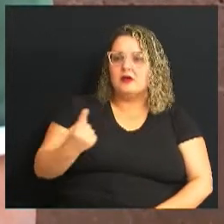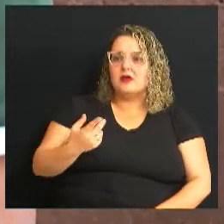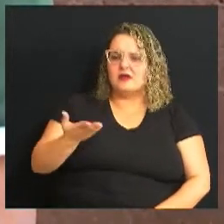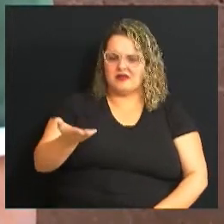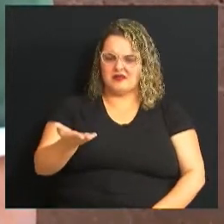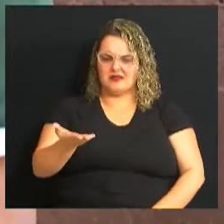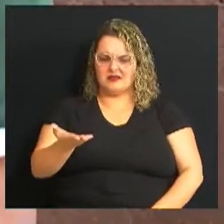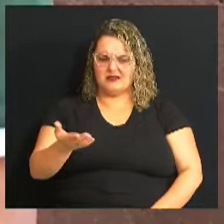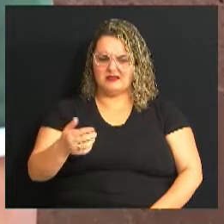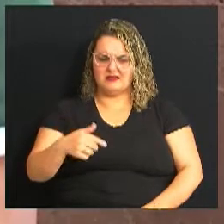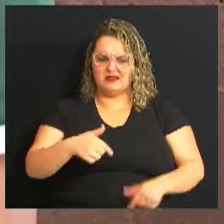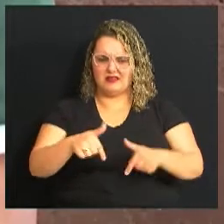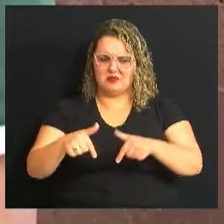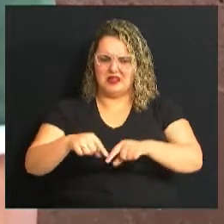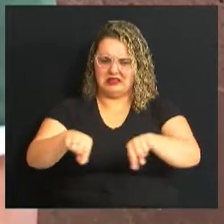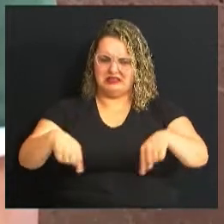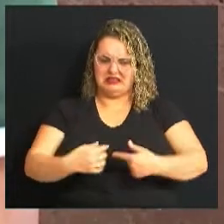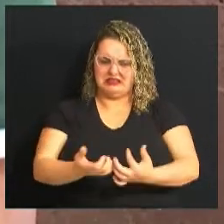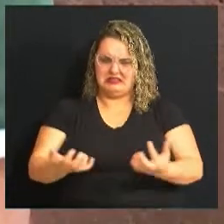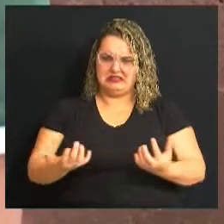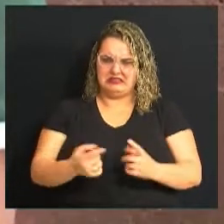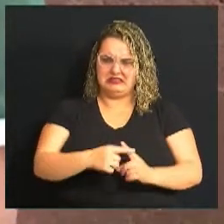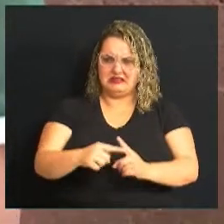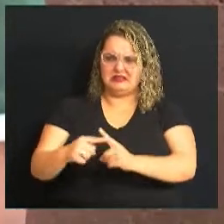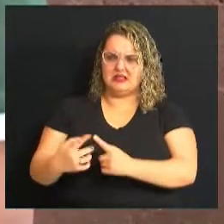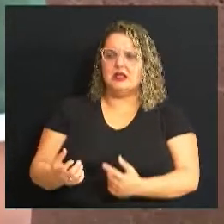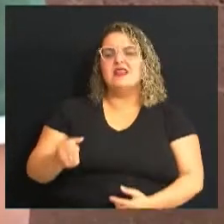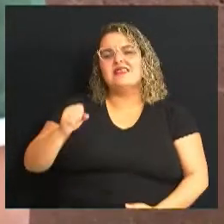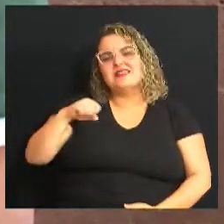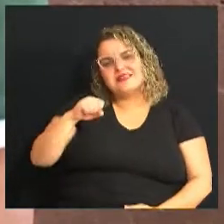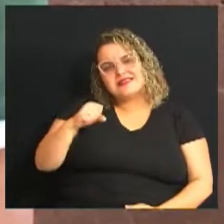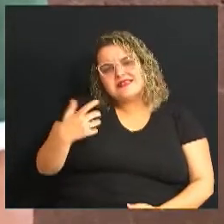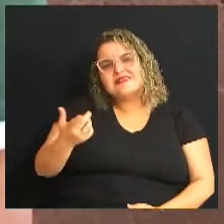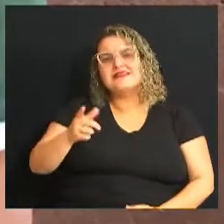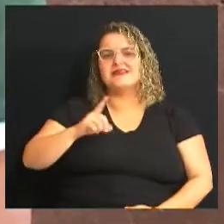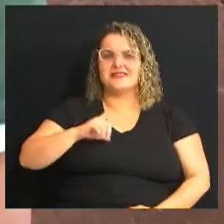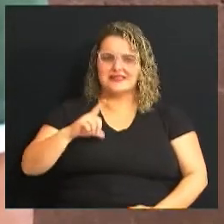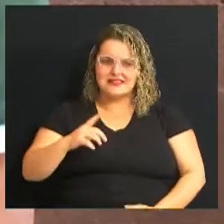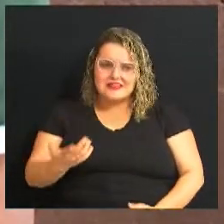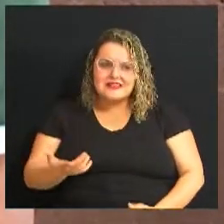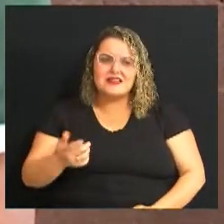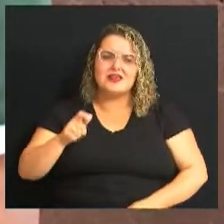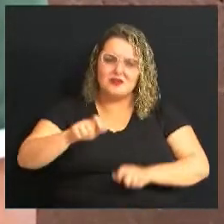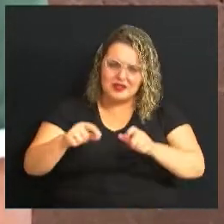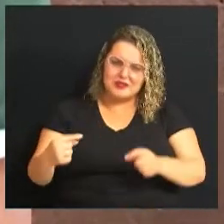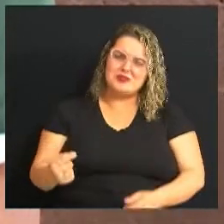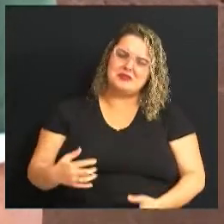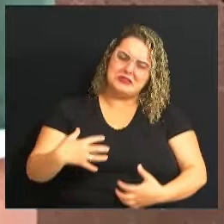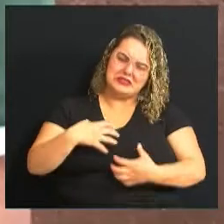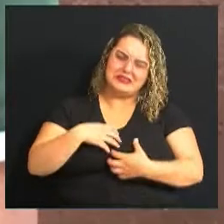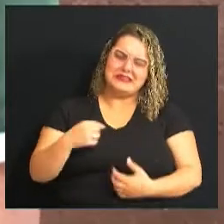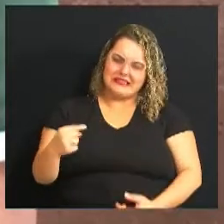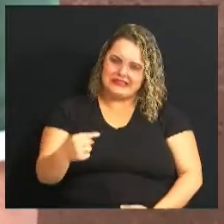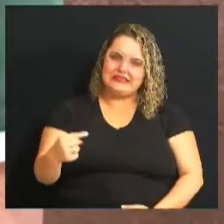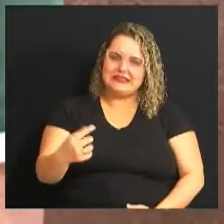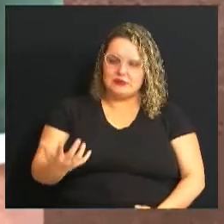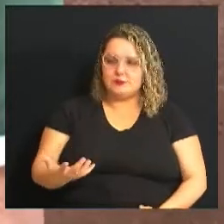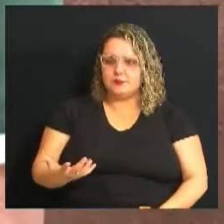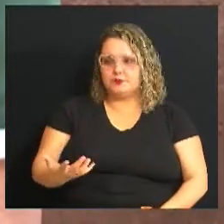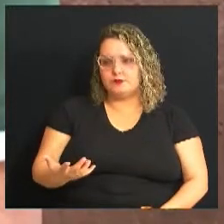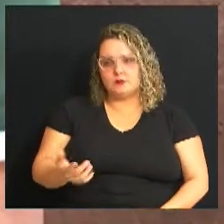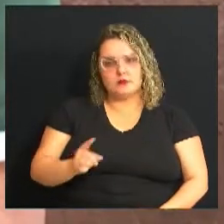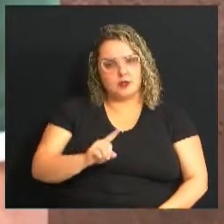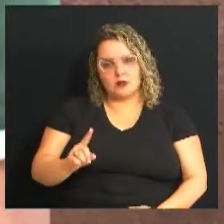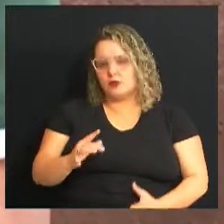cara aí trabalha em cemitério, ou não? Sim, tem gente que reage de uma forma negativa, assim. Nem todo mundo entende que é um